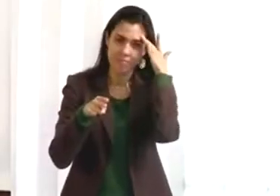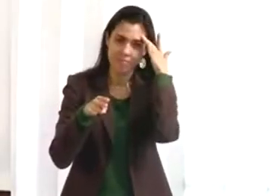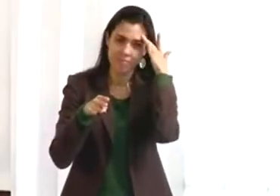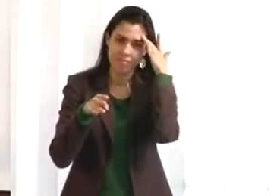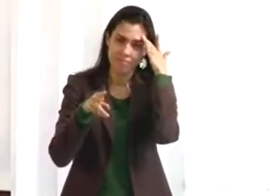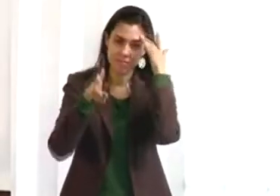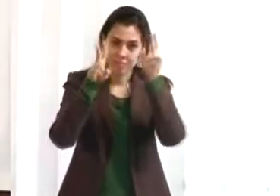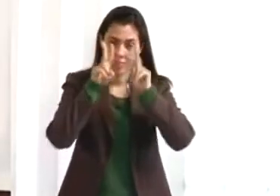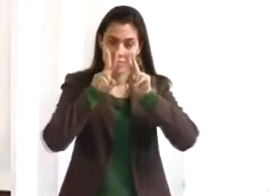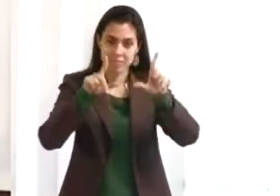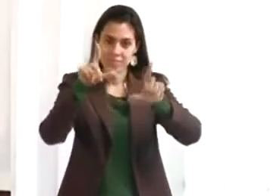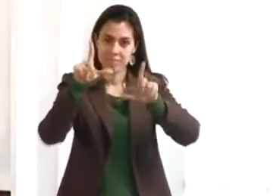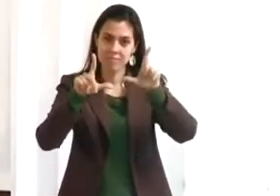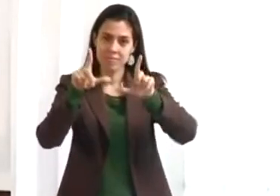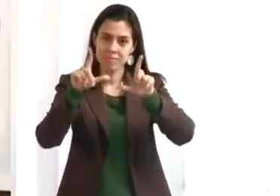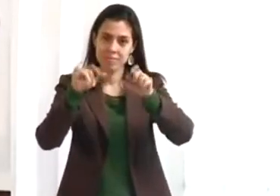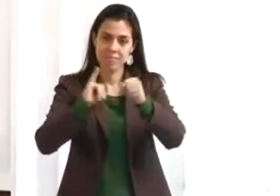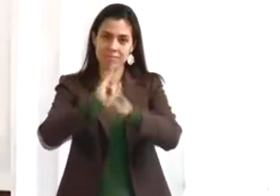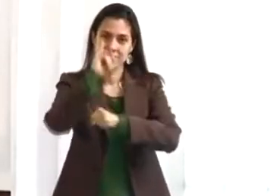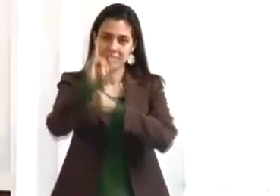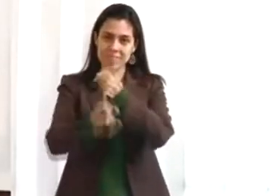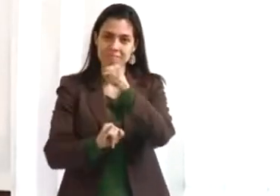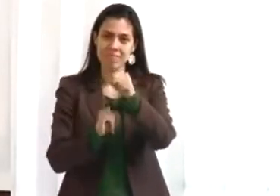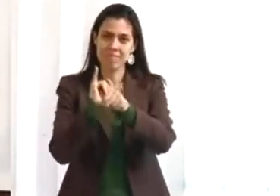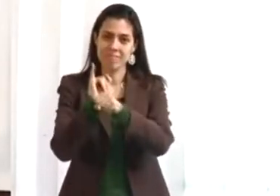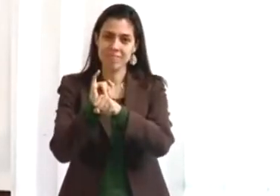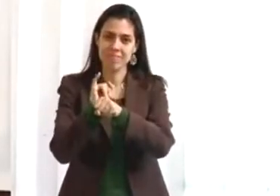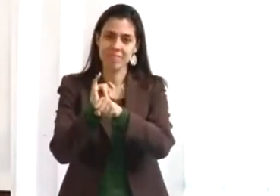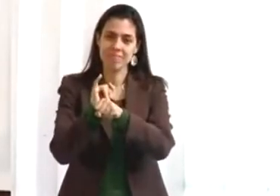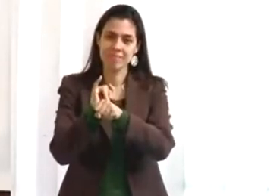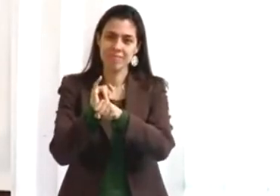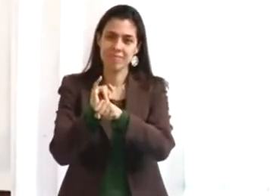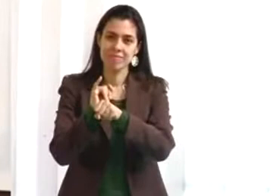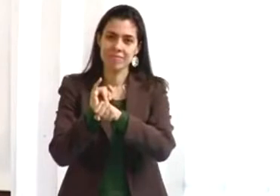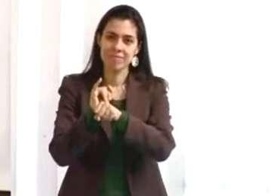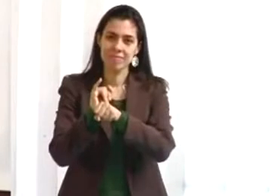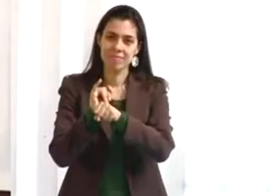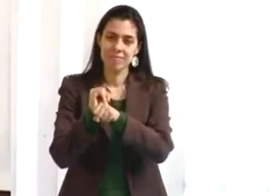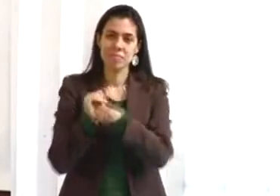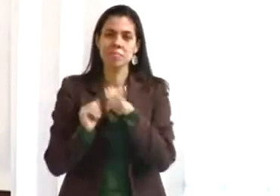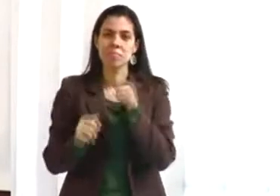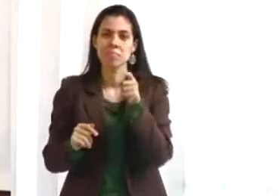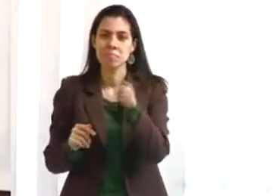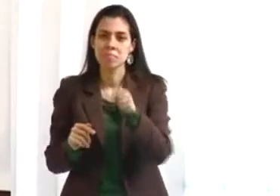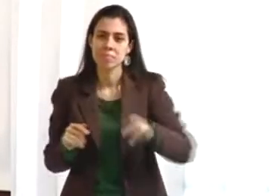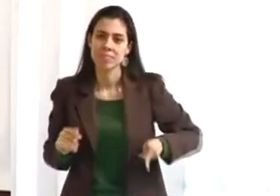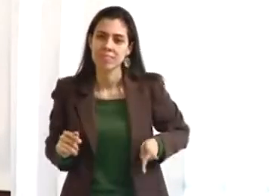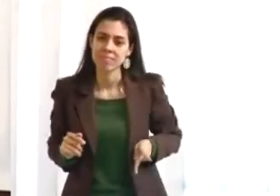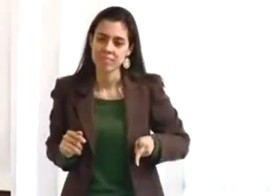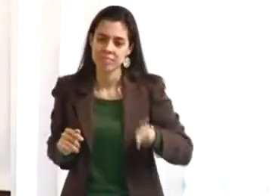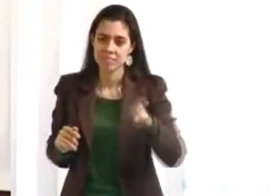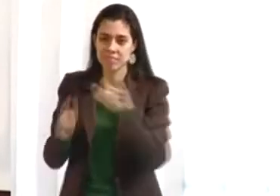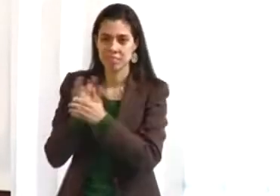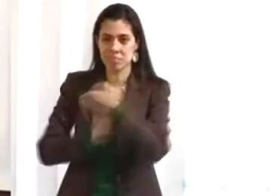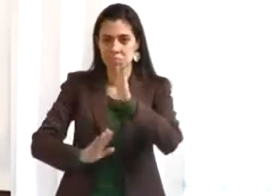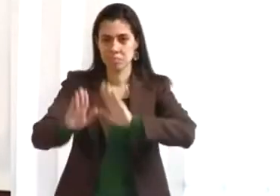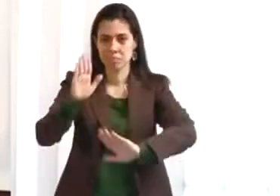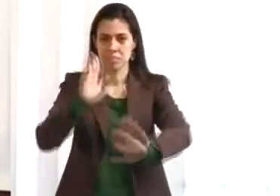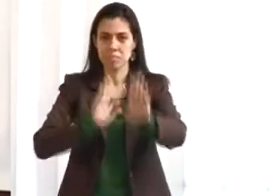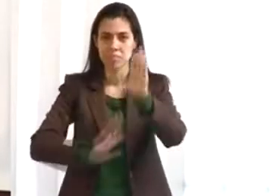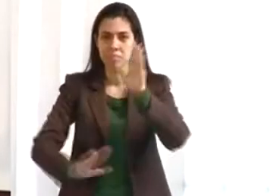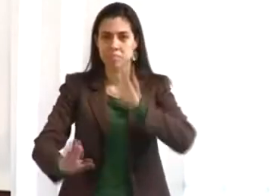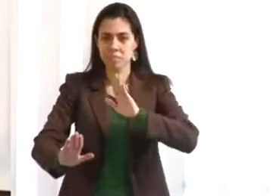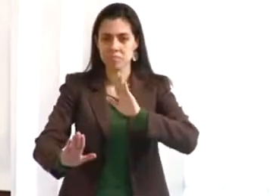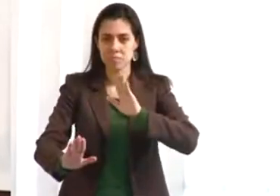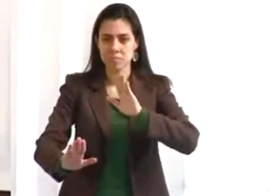canais de comunicação. E agora você continue adorando ao Senhor enquanto escuta a exposição